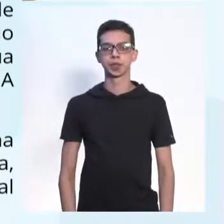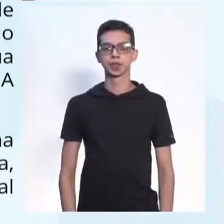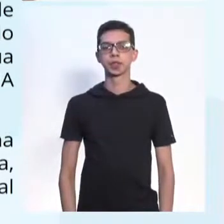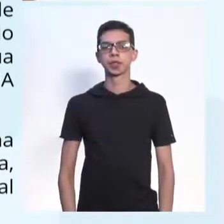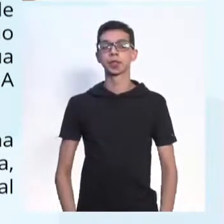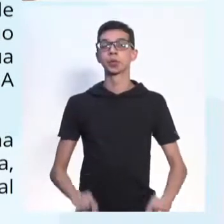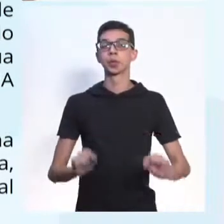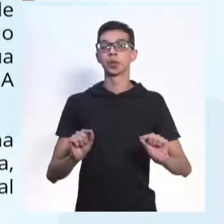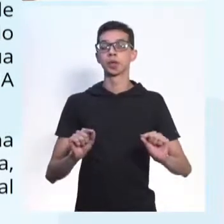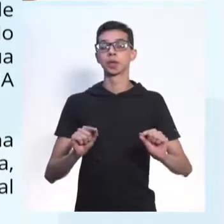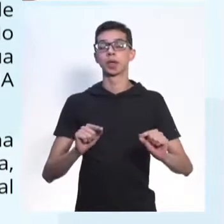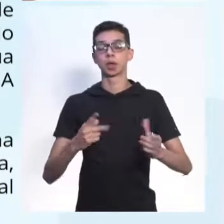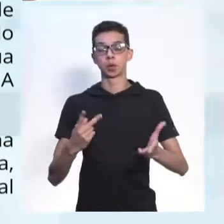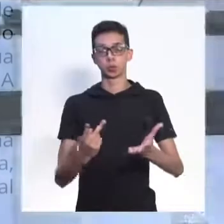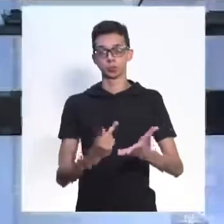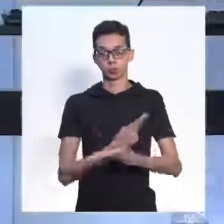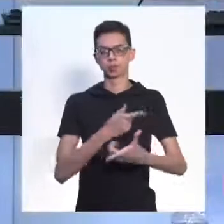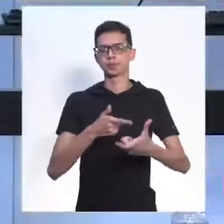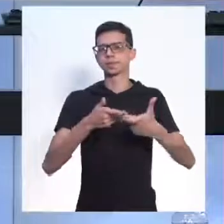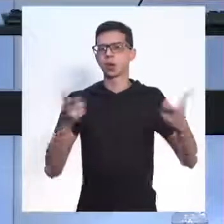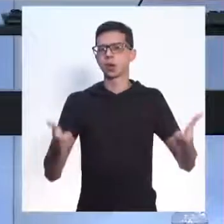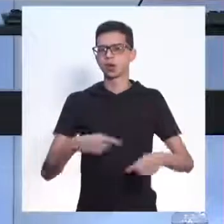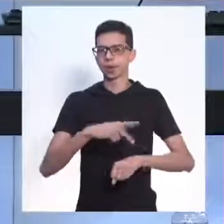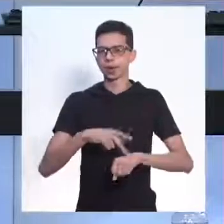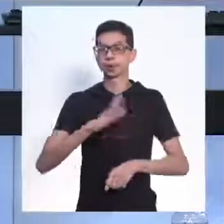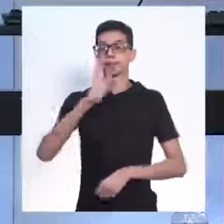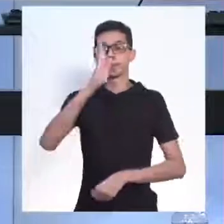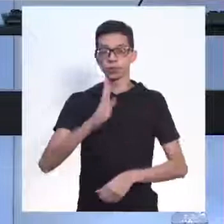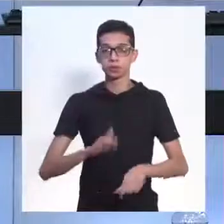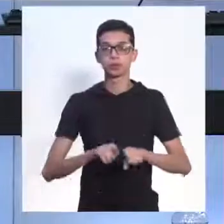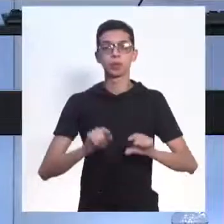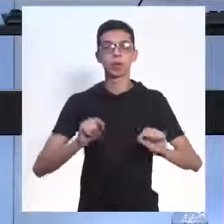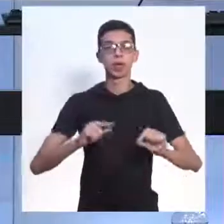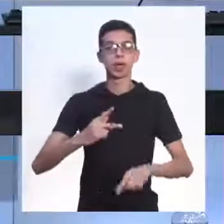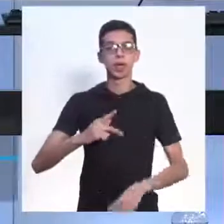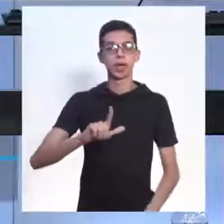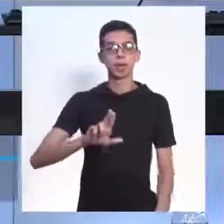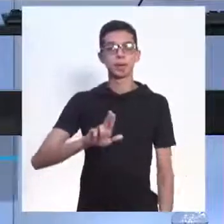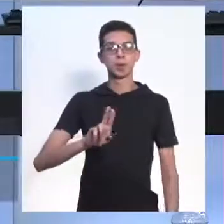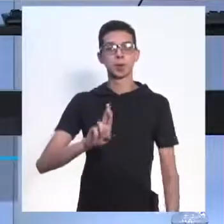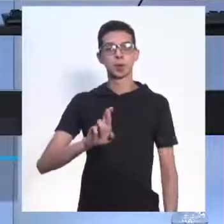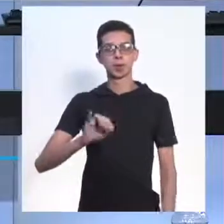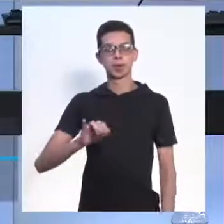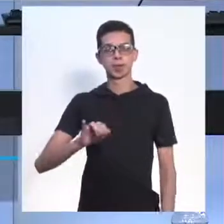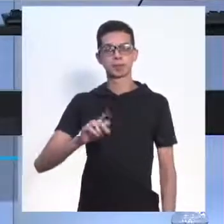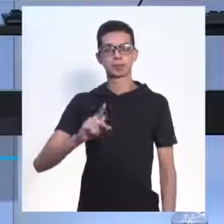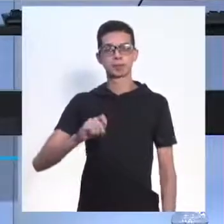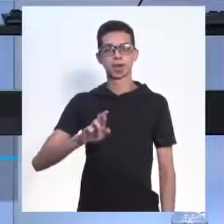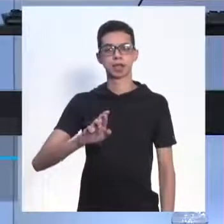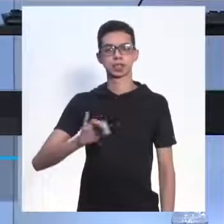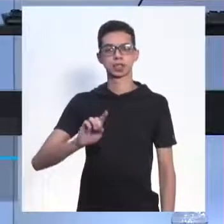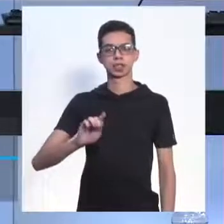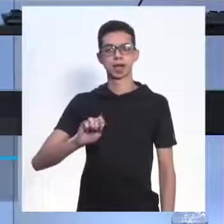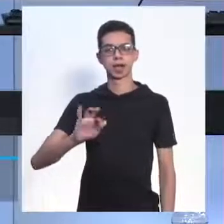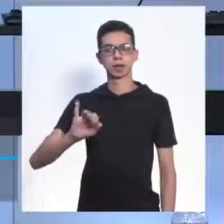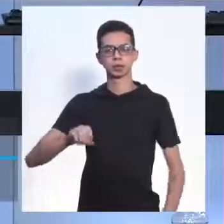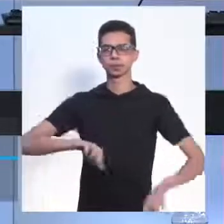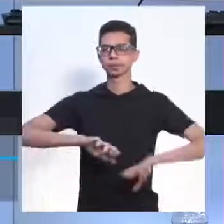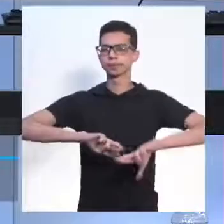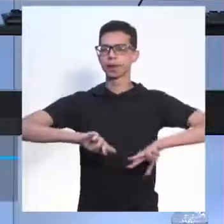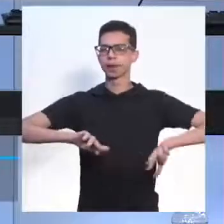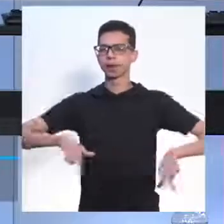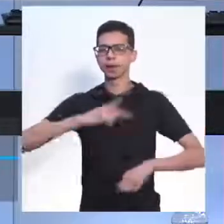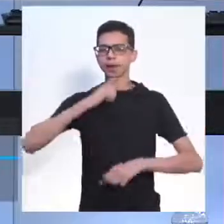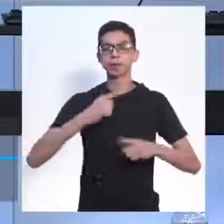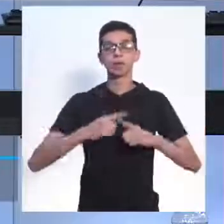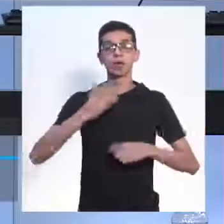e também no Brasil esse sistema pluripartidário ele é facilitar ele é facilitado por causa da maneira